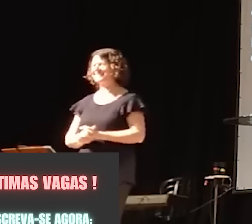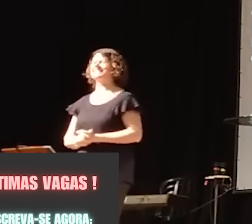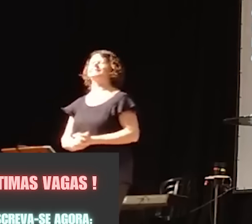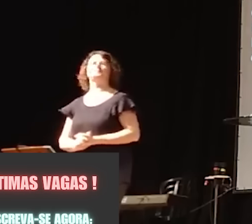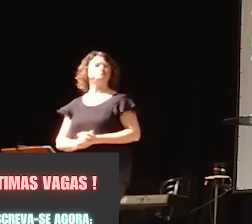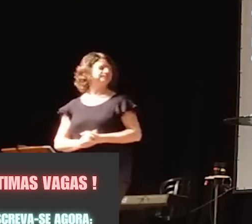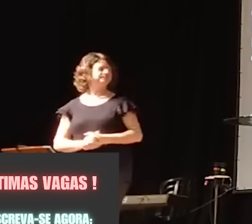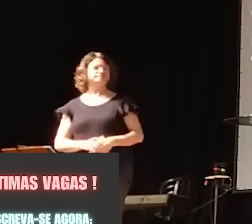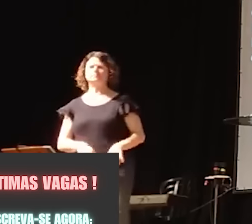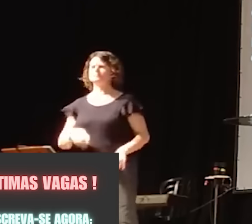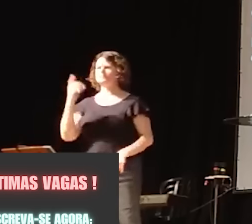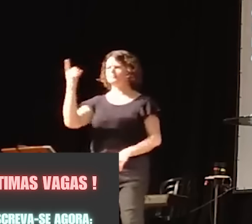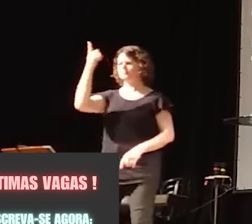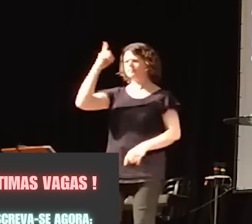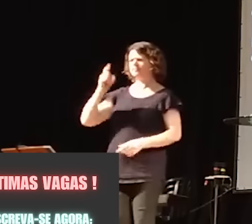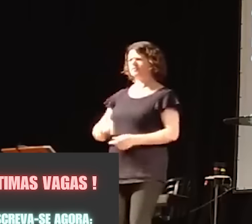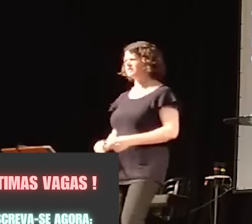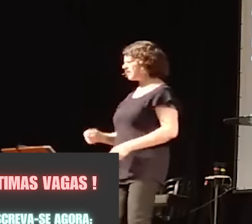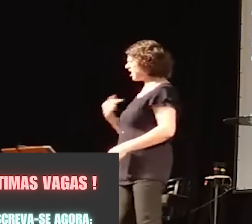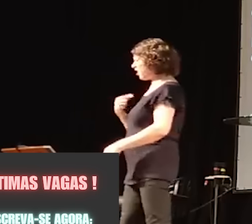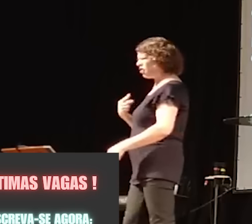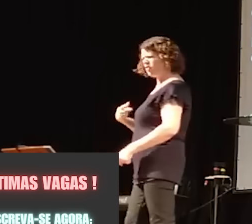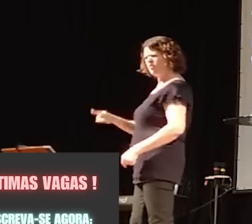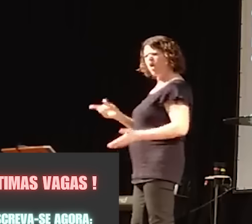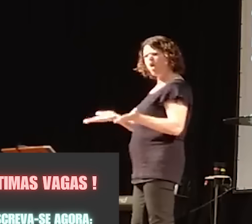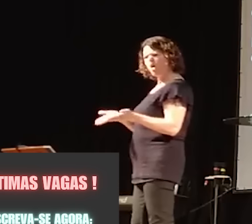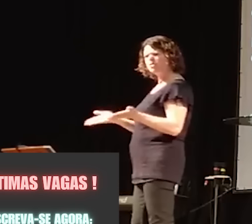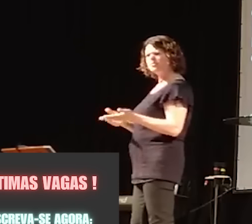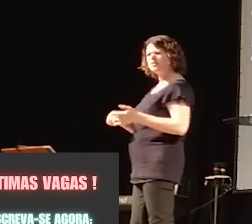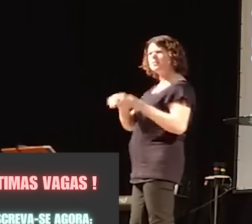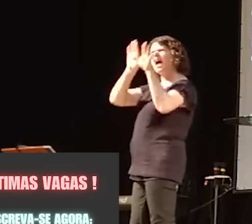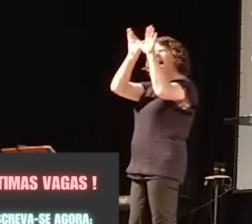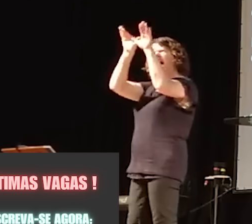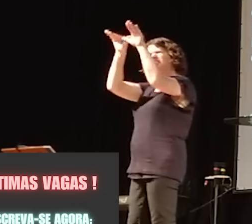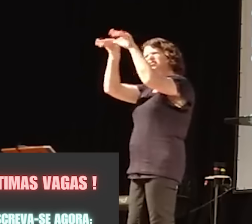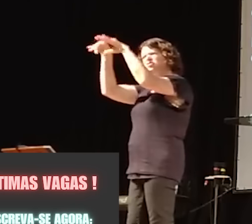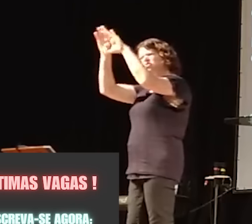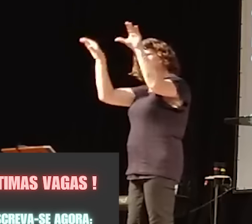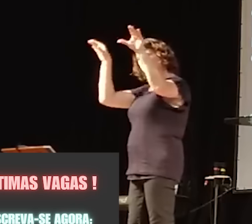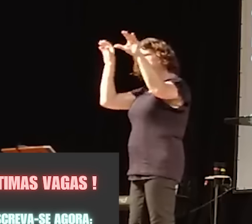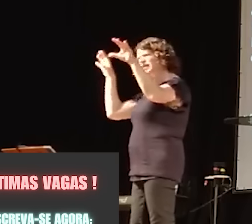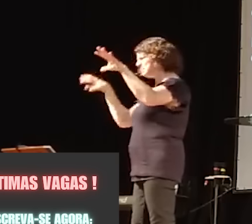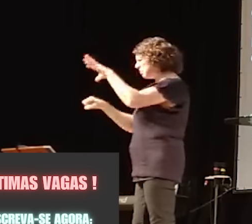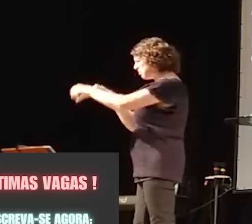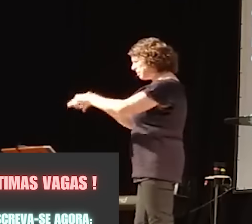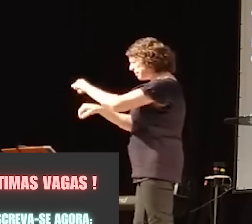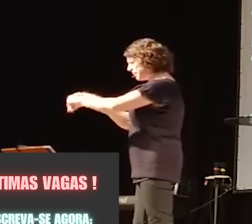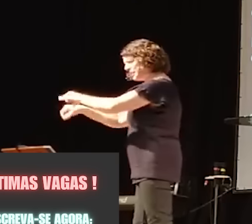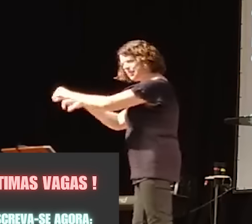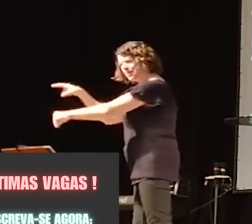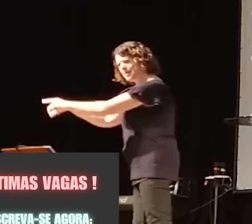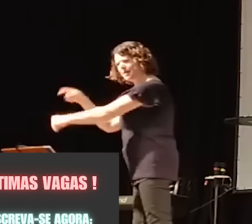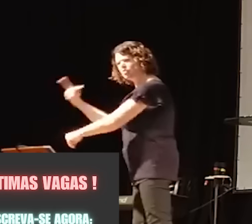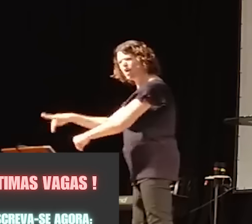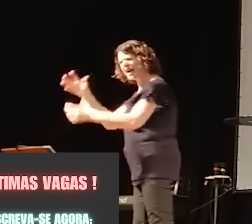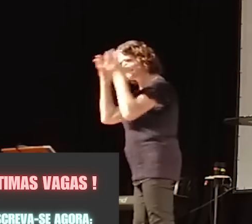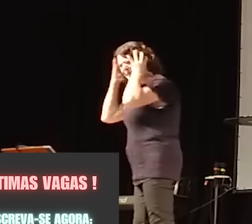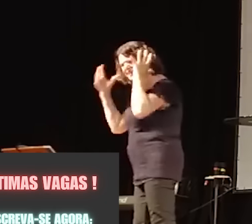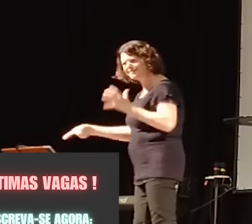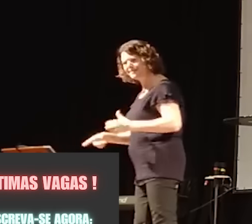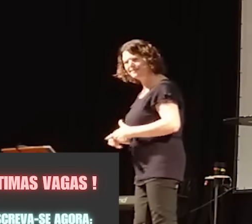cabeça os corpos do arael dos filisteus darei hoje mesmo as aves dos céu e as teras da terra e toda a terra saberá que a Deus Israel gente